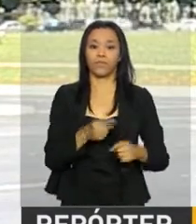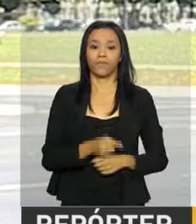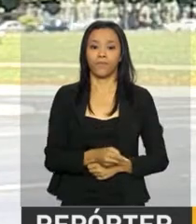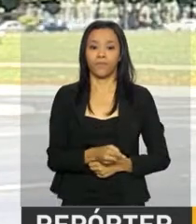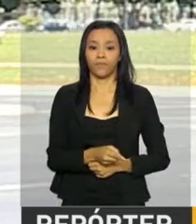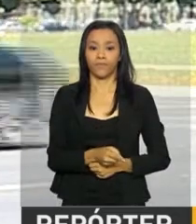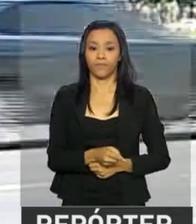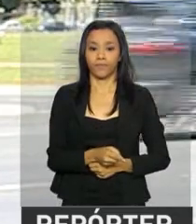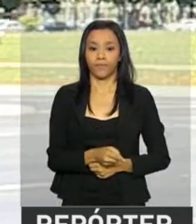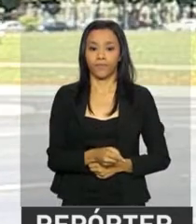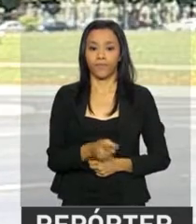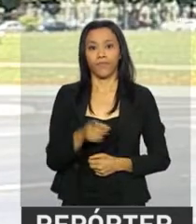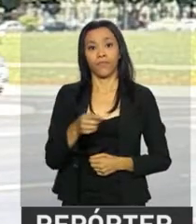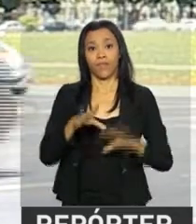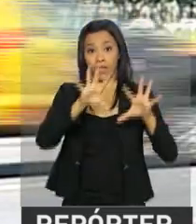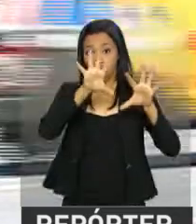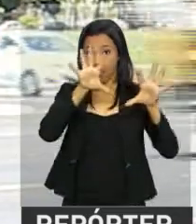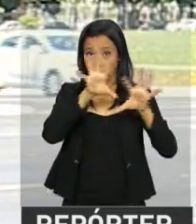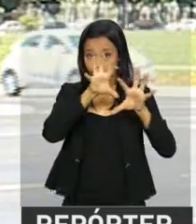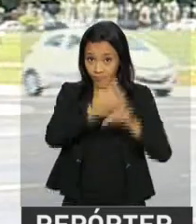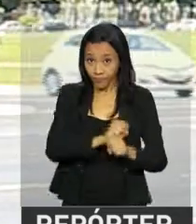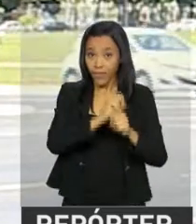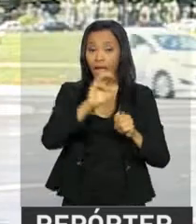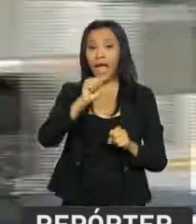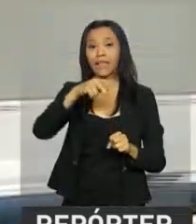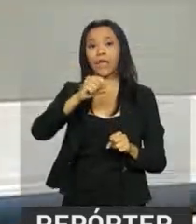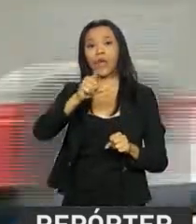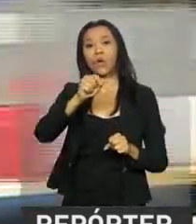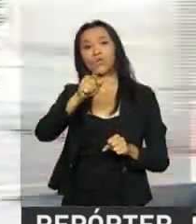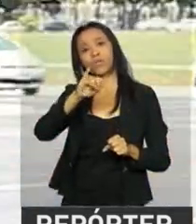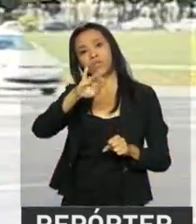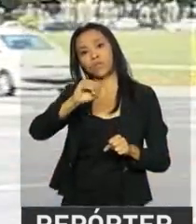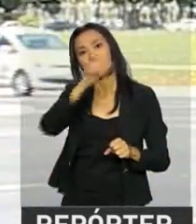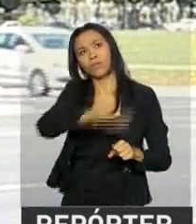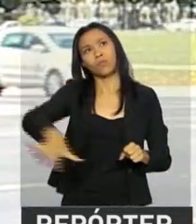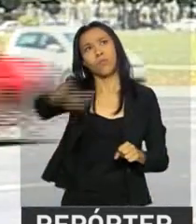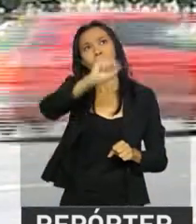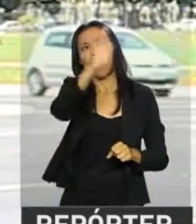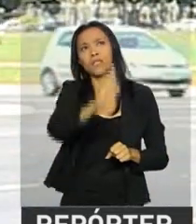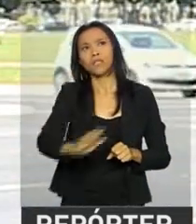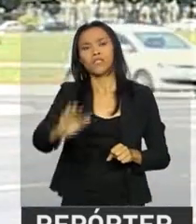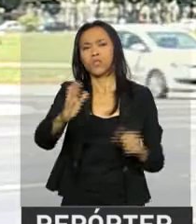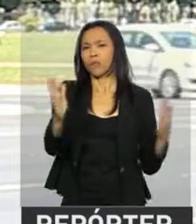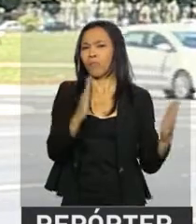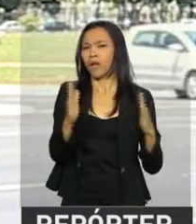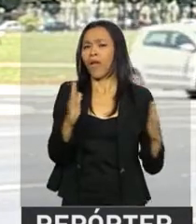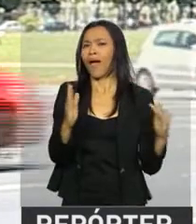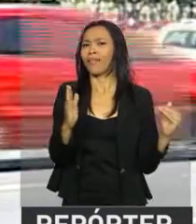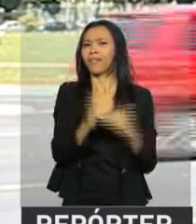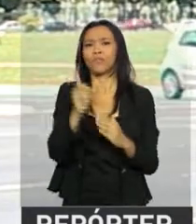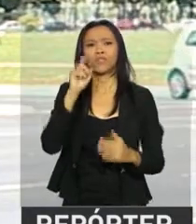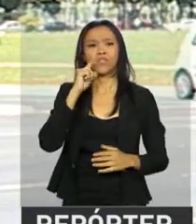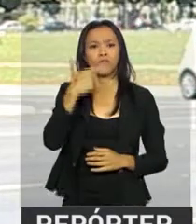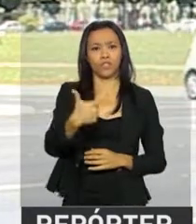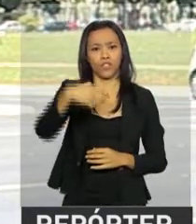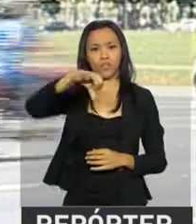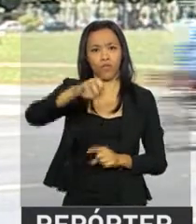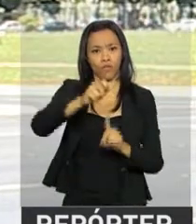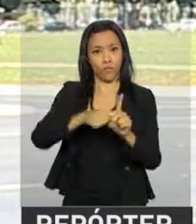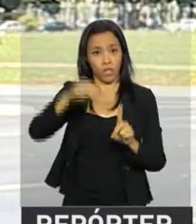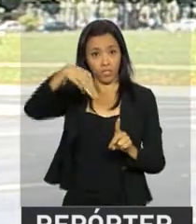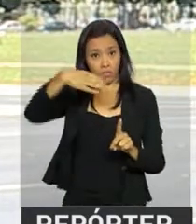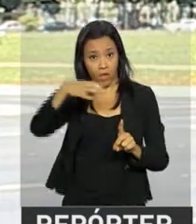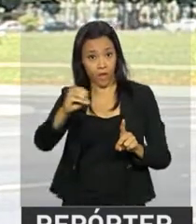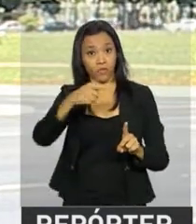sejadigital.com.br. O desligamento da transmissão analógica em todo o país está previsto para o dia 29 de março